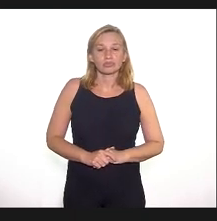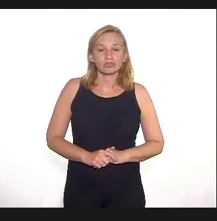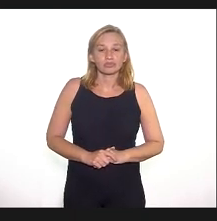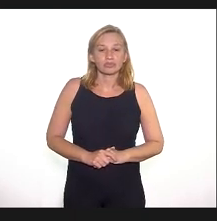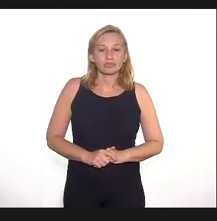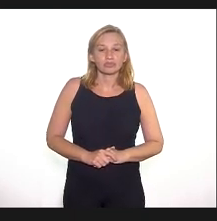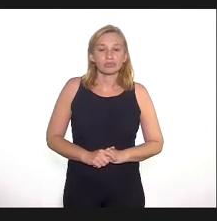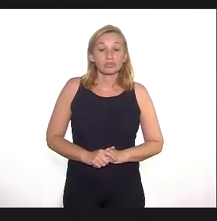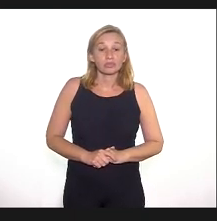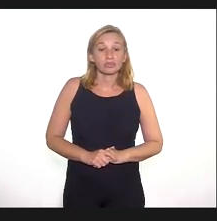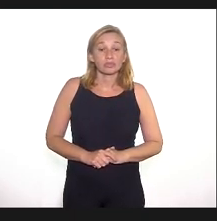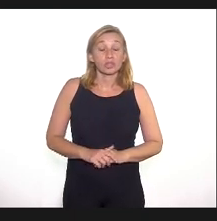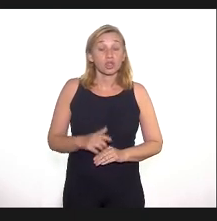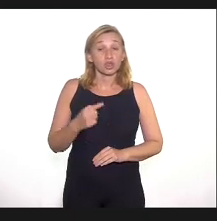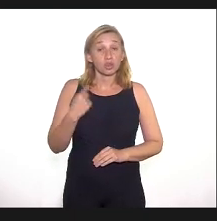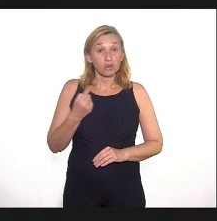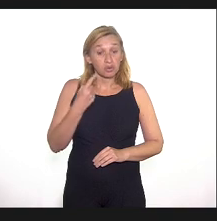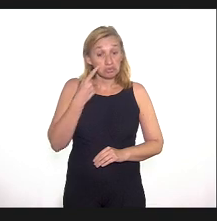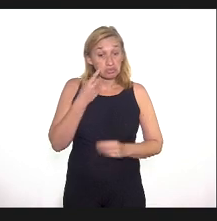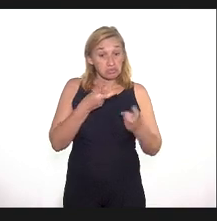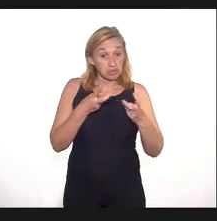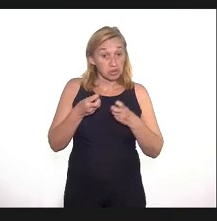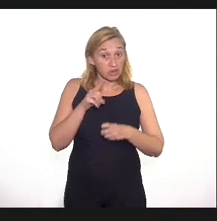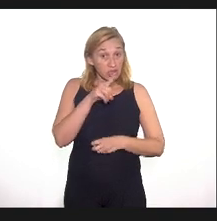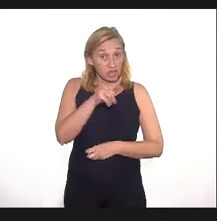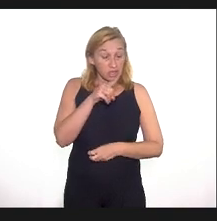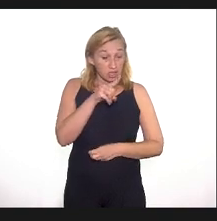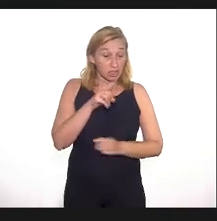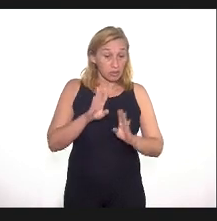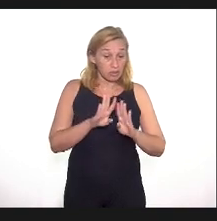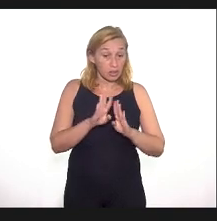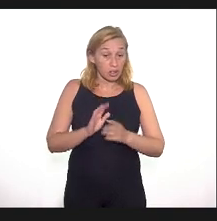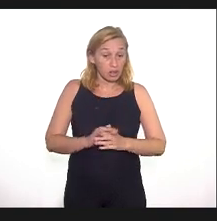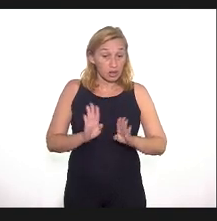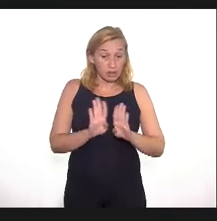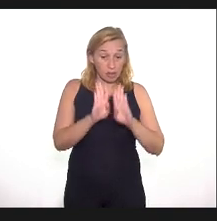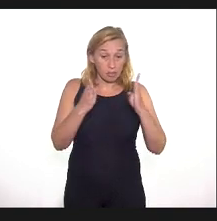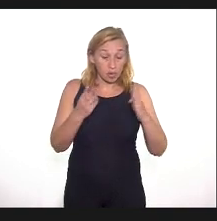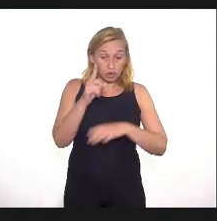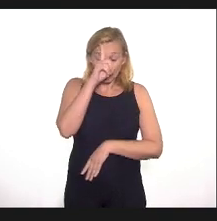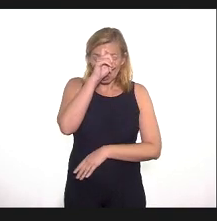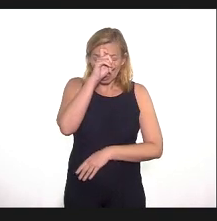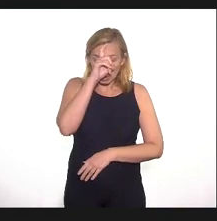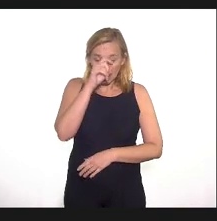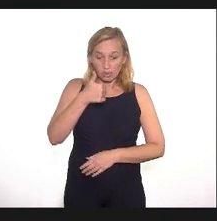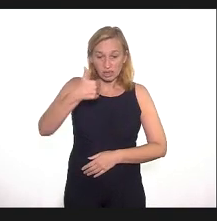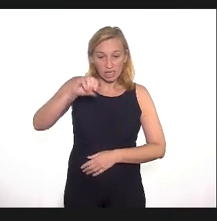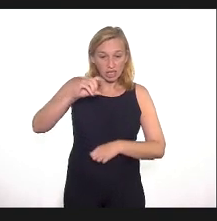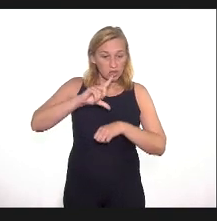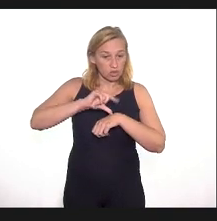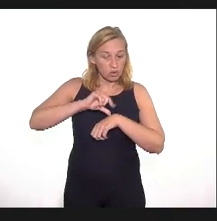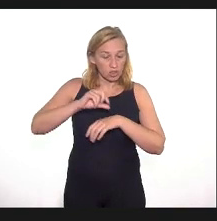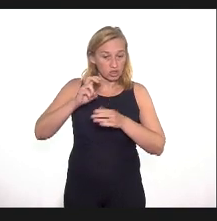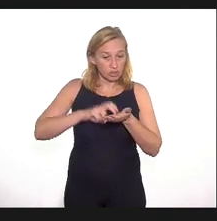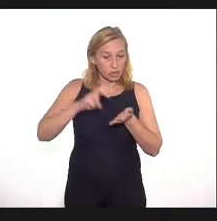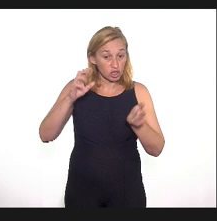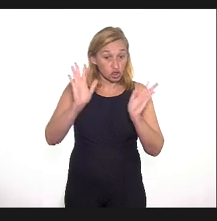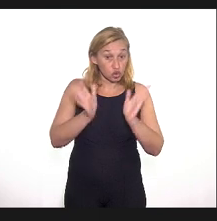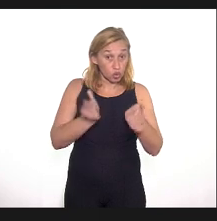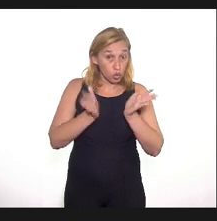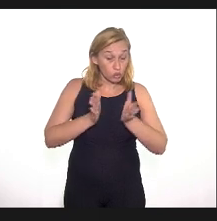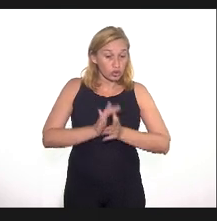e a gente se deparou ali na porta do hospital, às 10 horas da manhã de hoje,